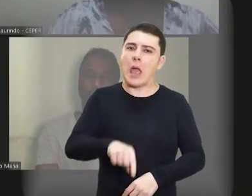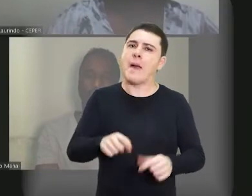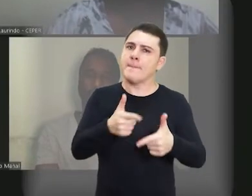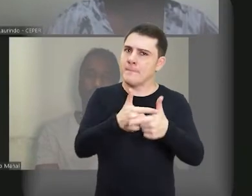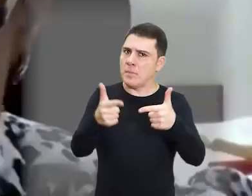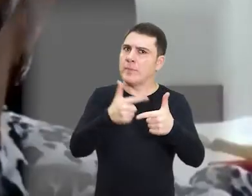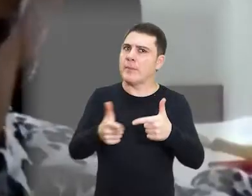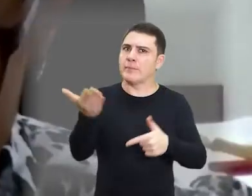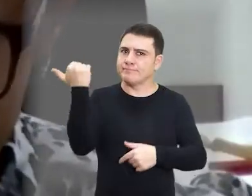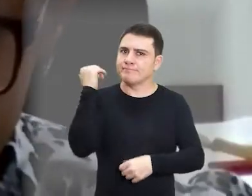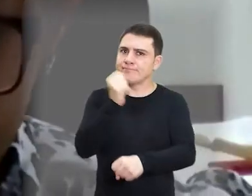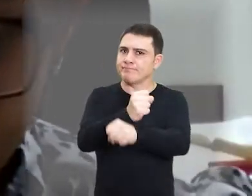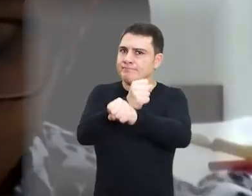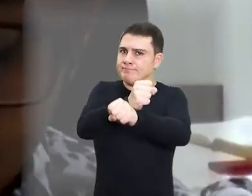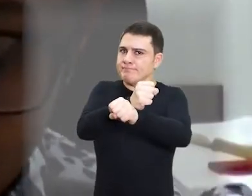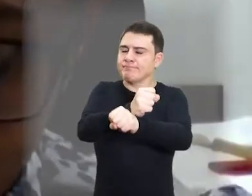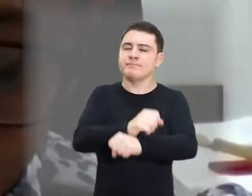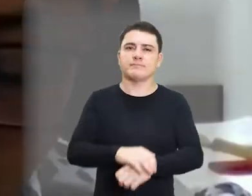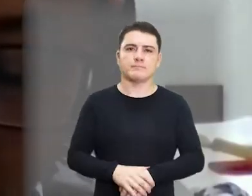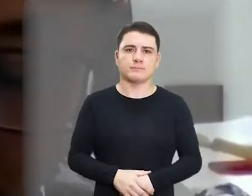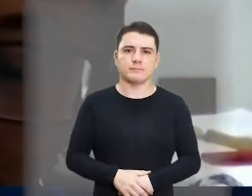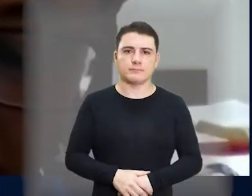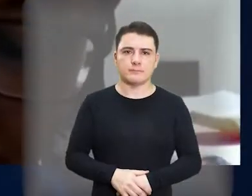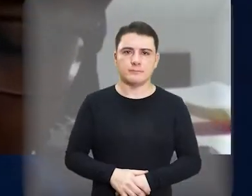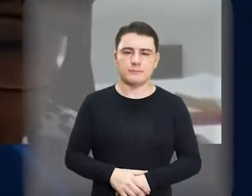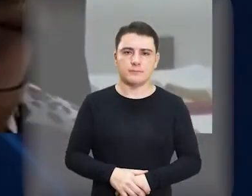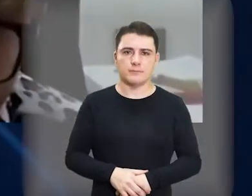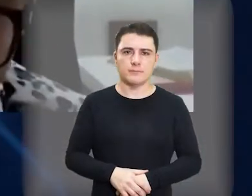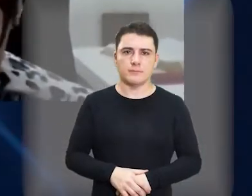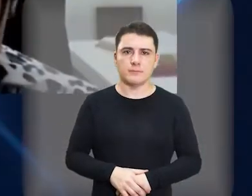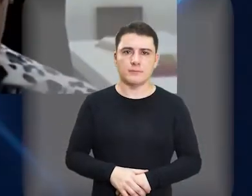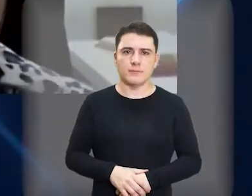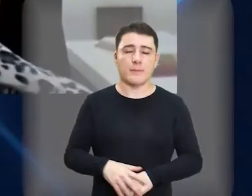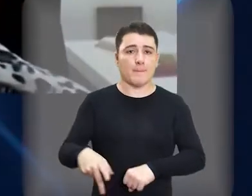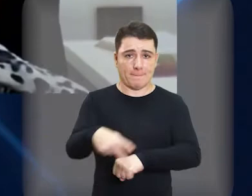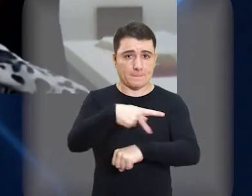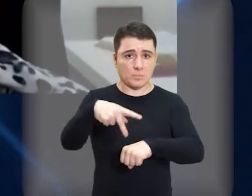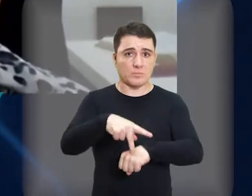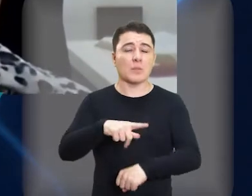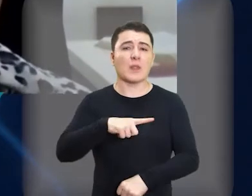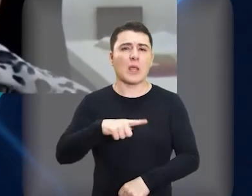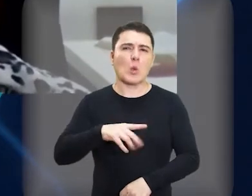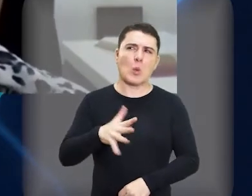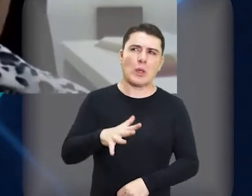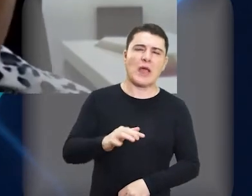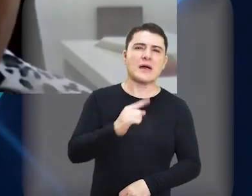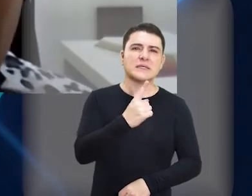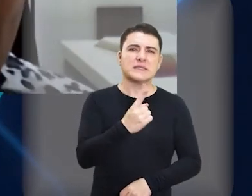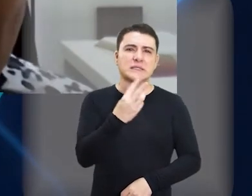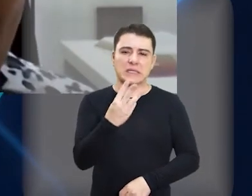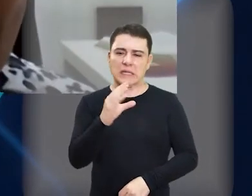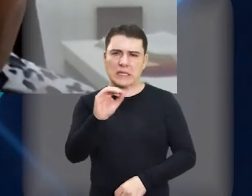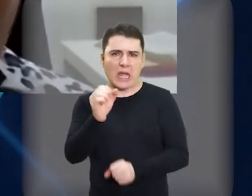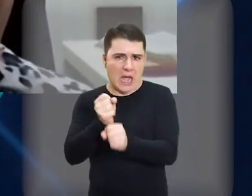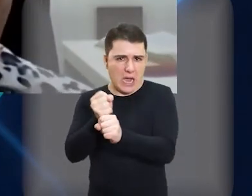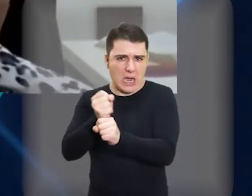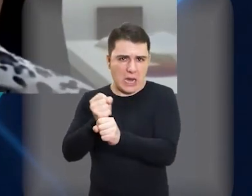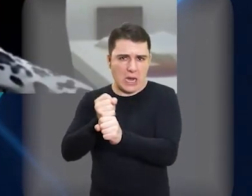pontuou a perversidade da escravidão. Num país que tem apenas e tão somente um pouco mais aí,